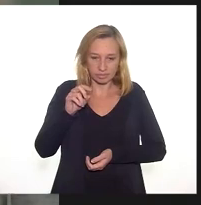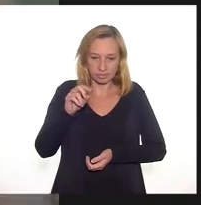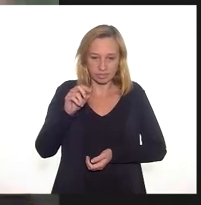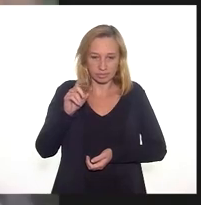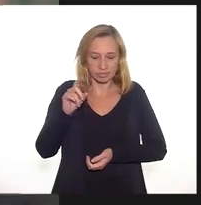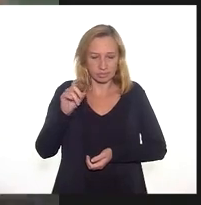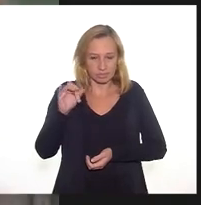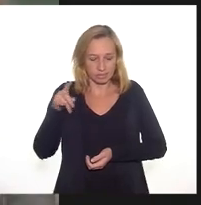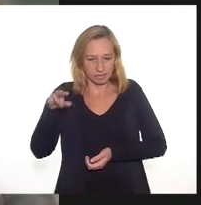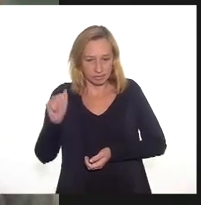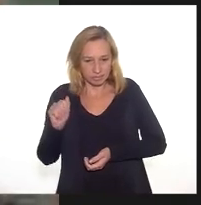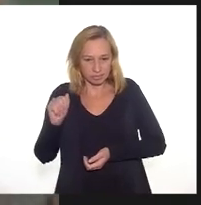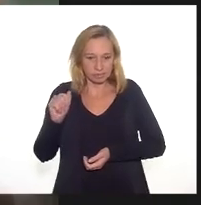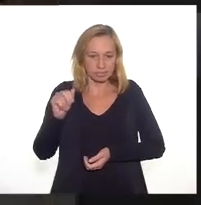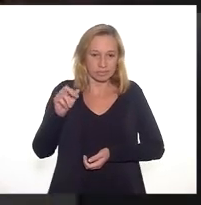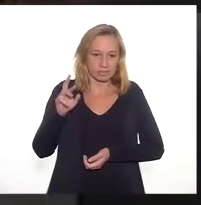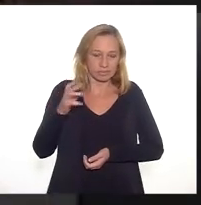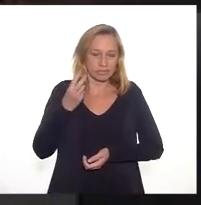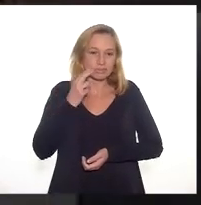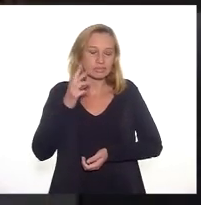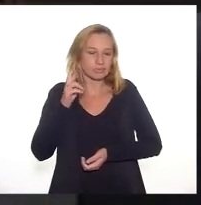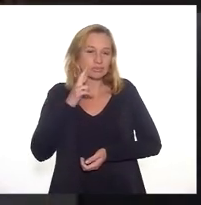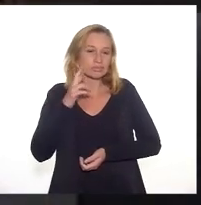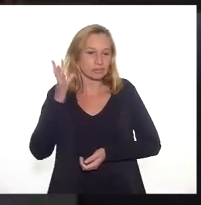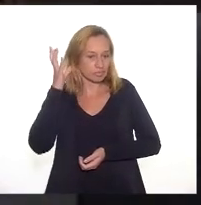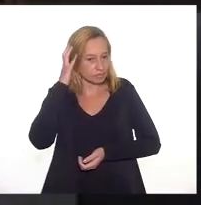Adriana, Zeidan, Rosane,